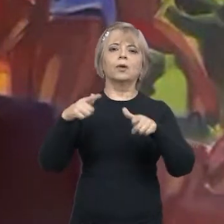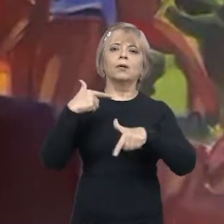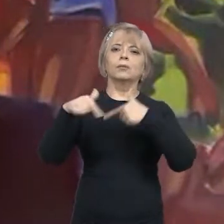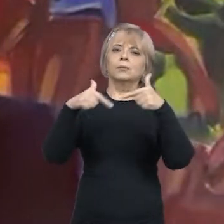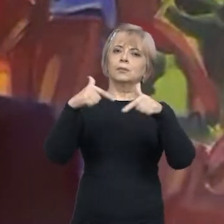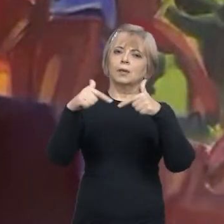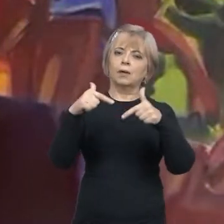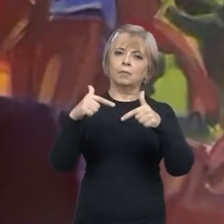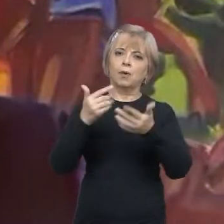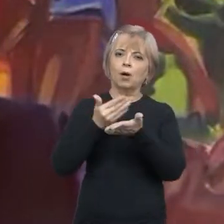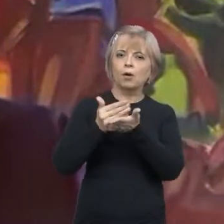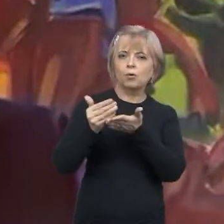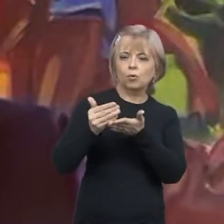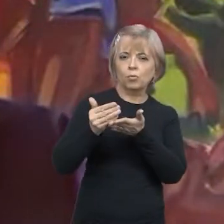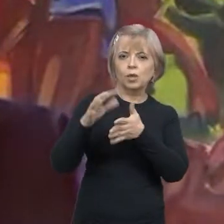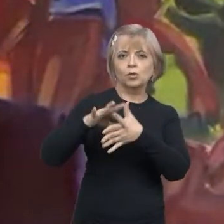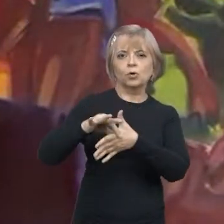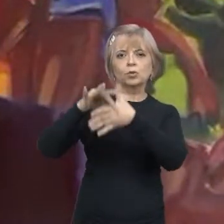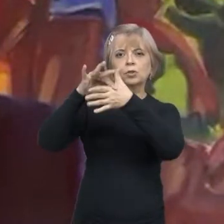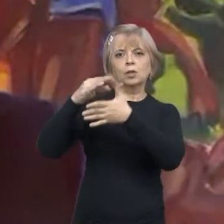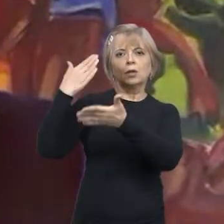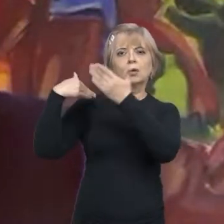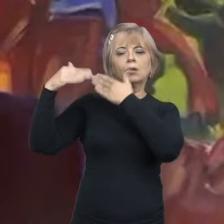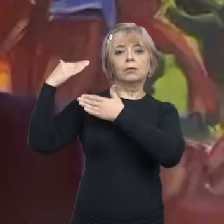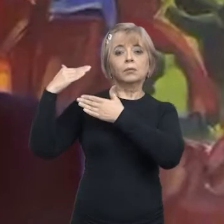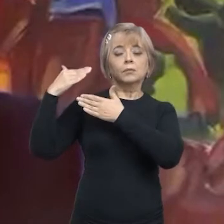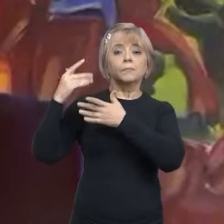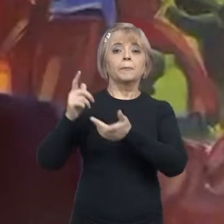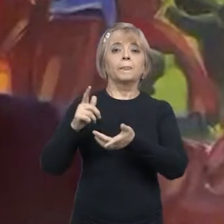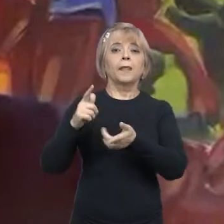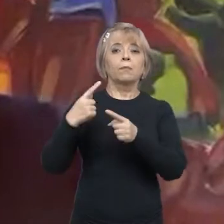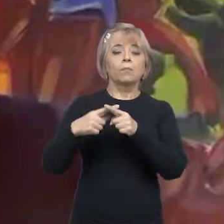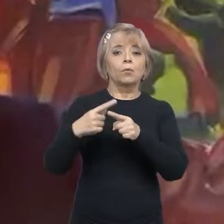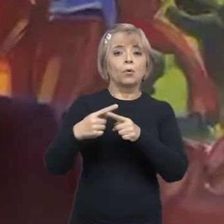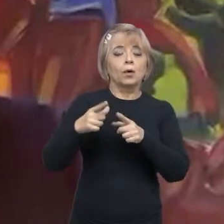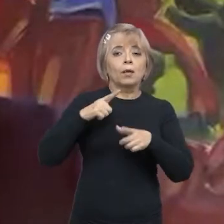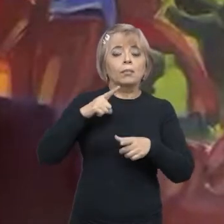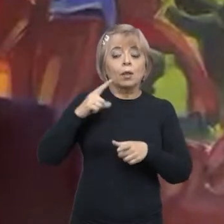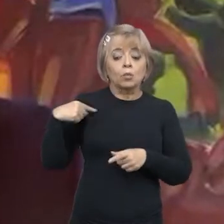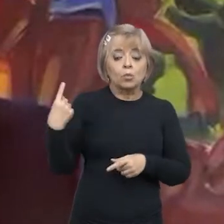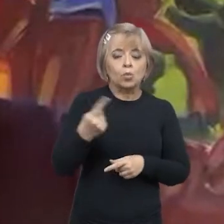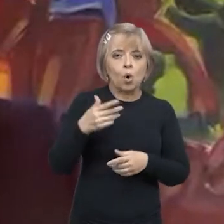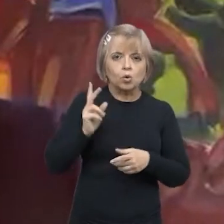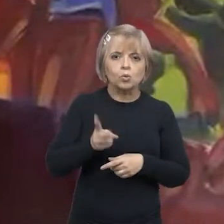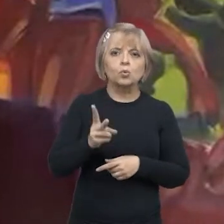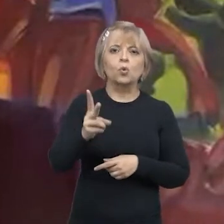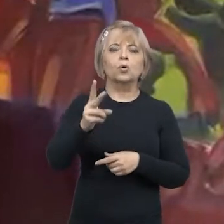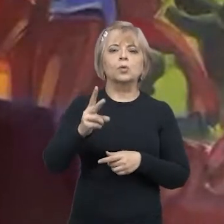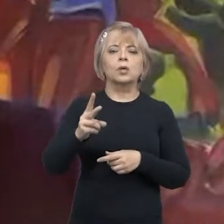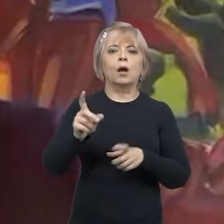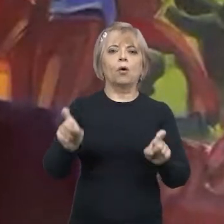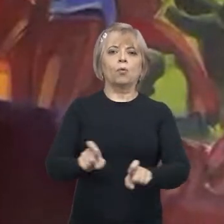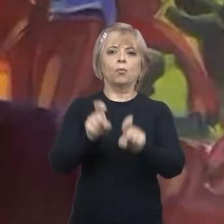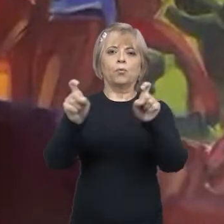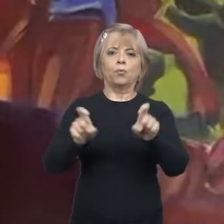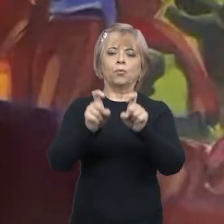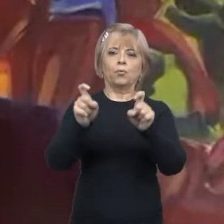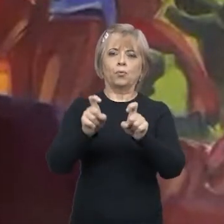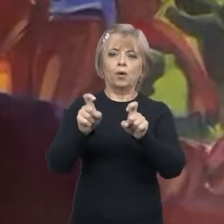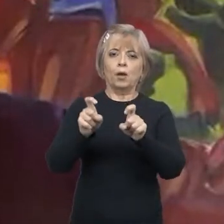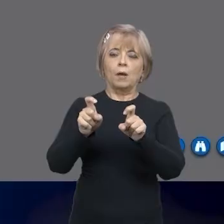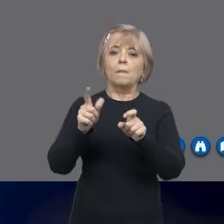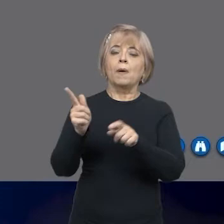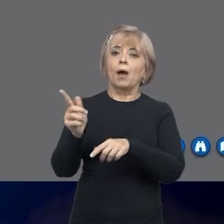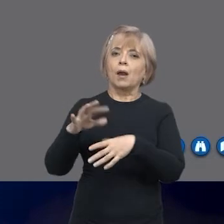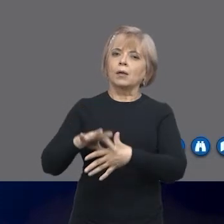trabalho iniciado na gestão anterior do CAU Meio Ambiente e coube a nós lançar então a ferramenta eletrônica Gestão do